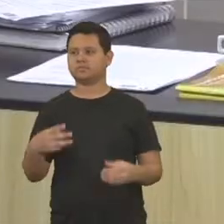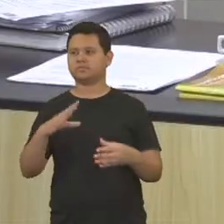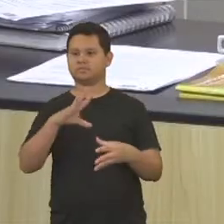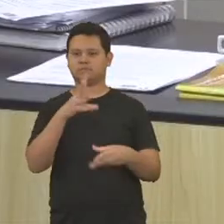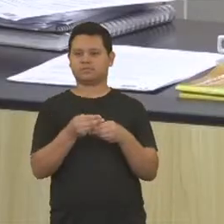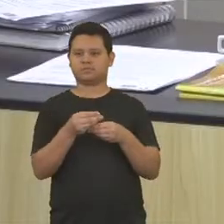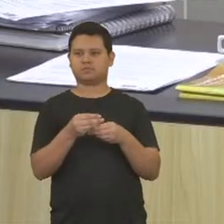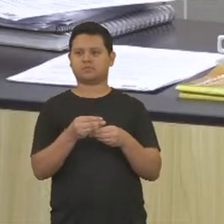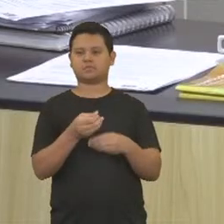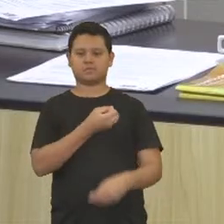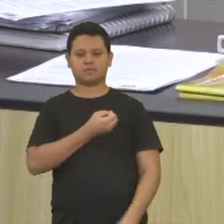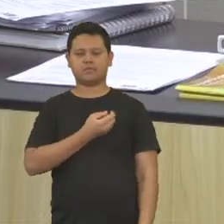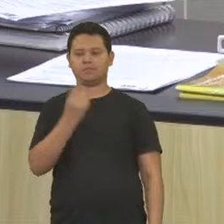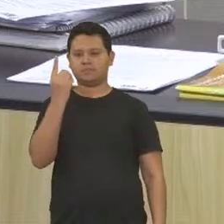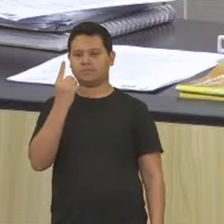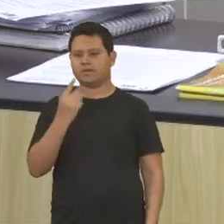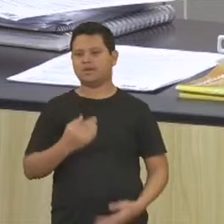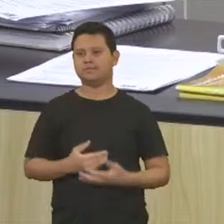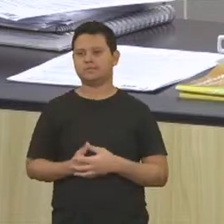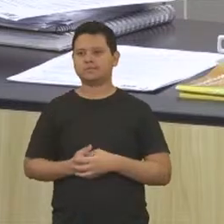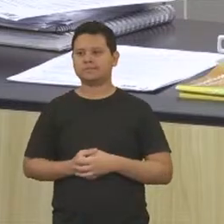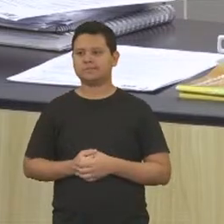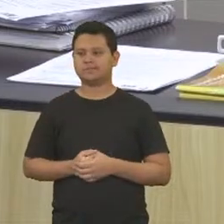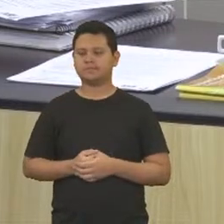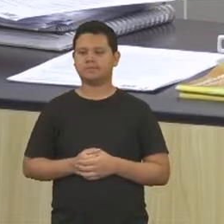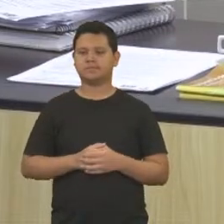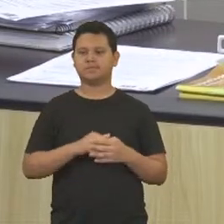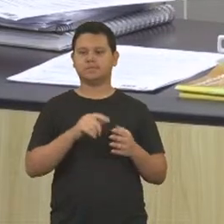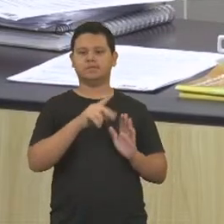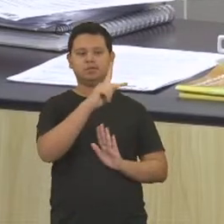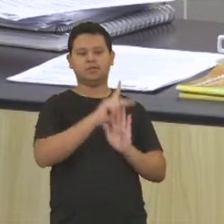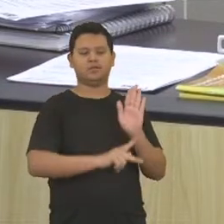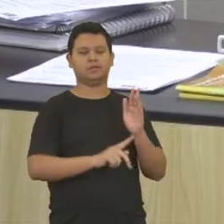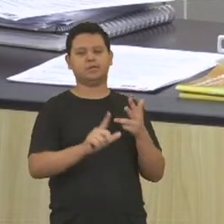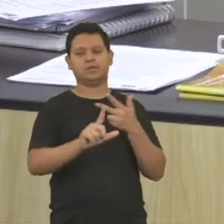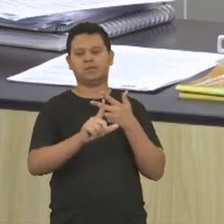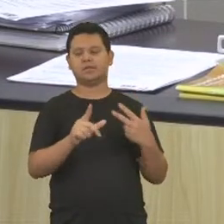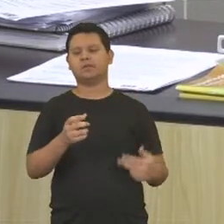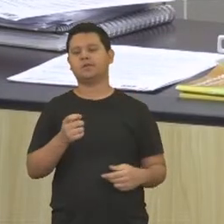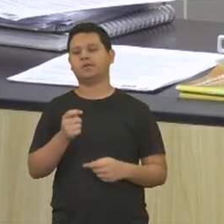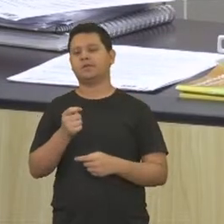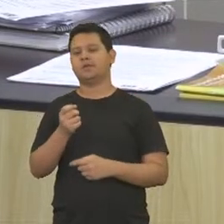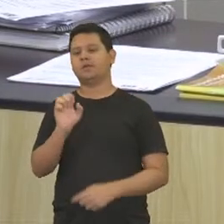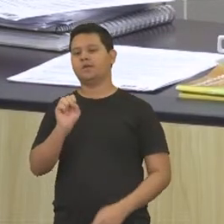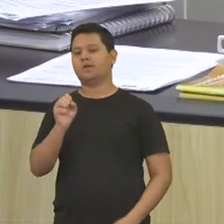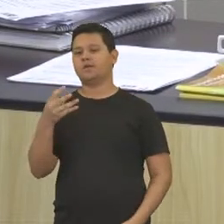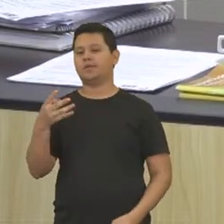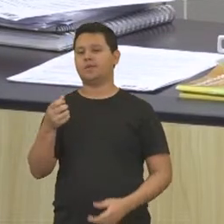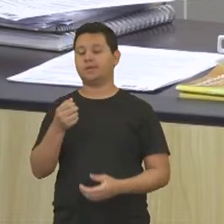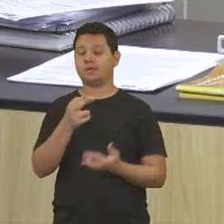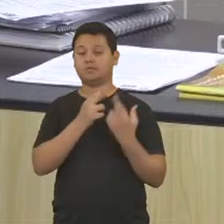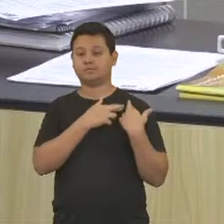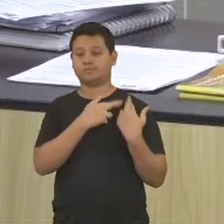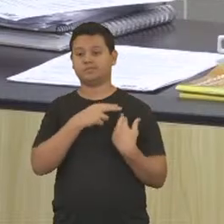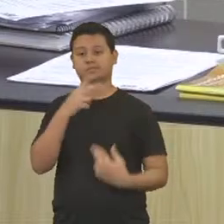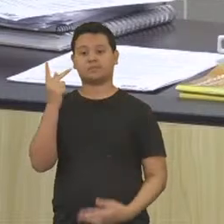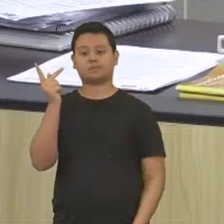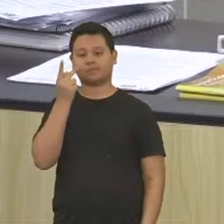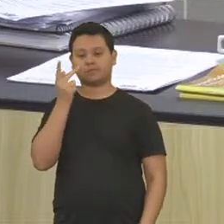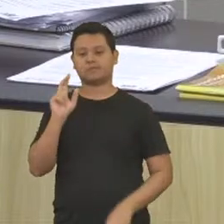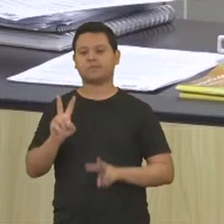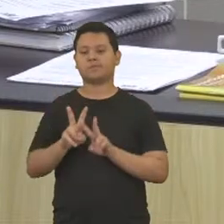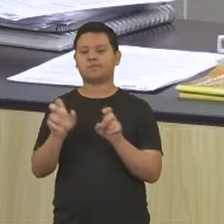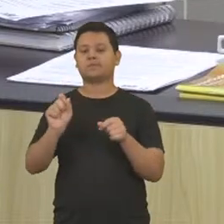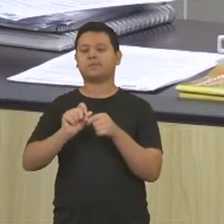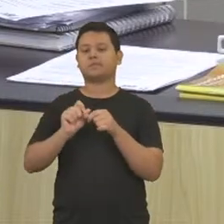Emenda número 1 ao projeto de lei do Legislativo PLL 84/2024, de autoria do vereador Paulinho dos Condutores,